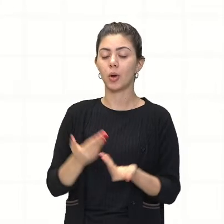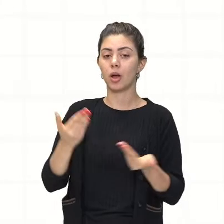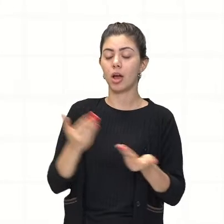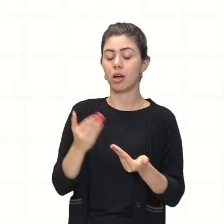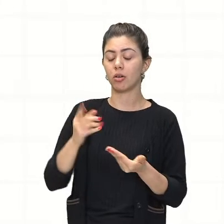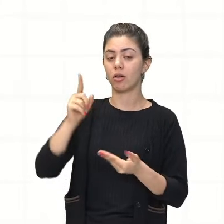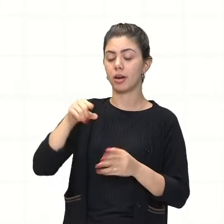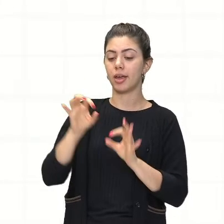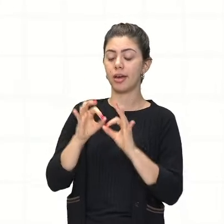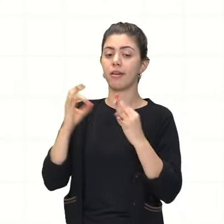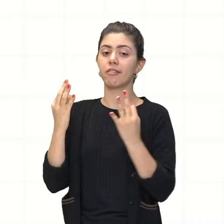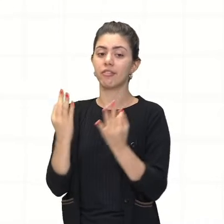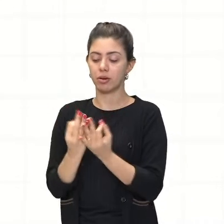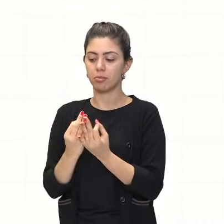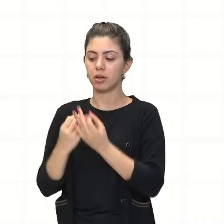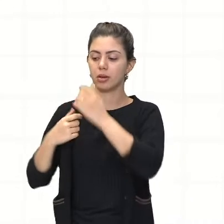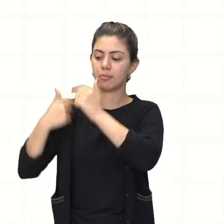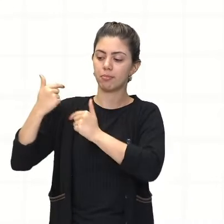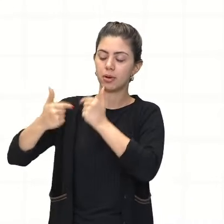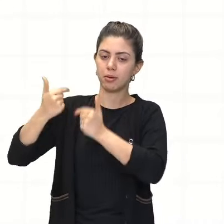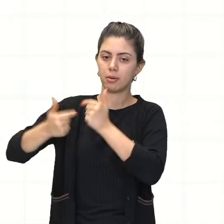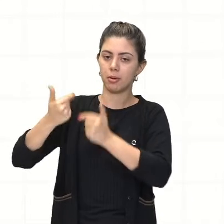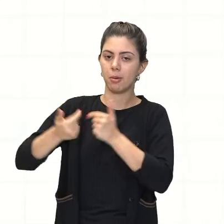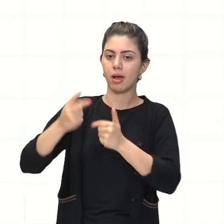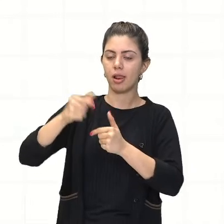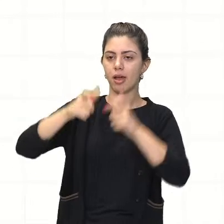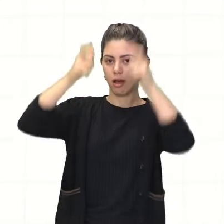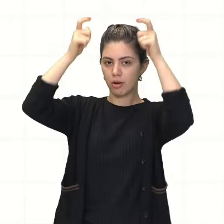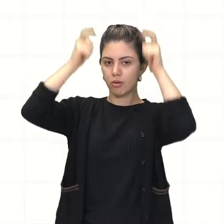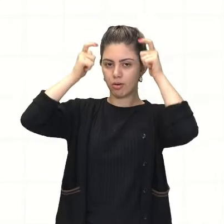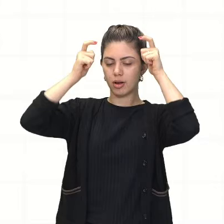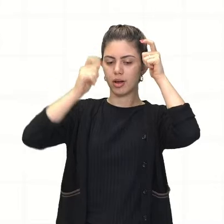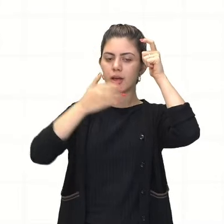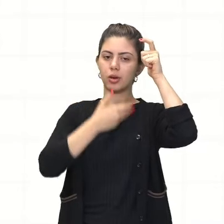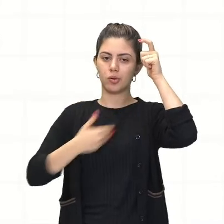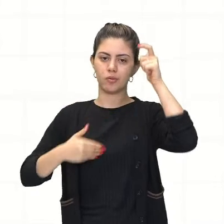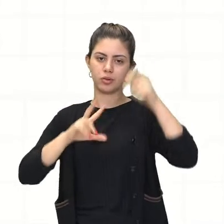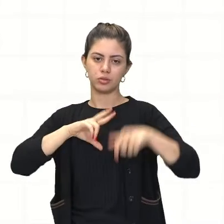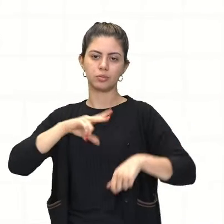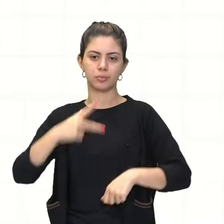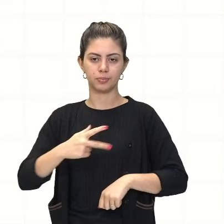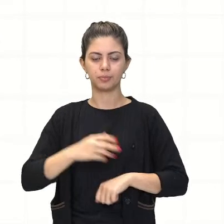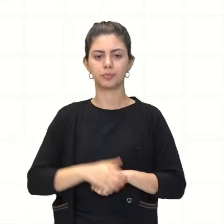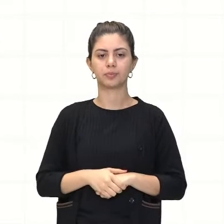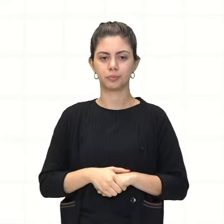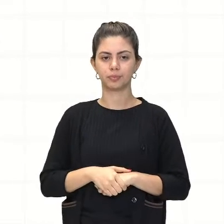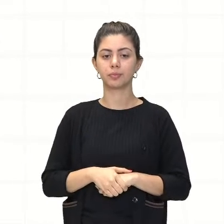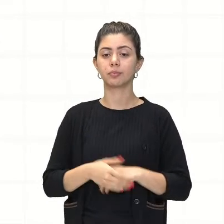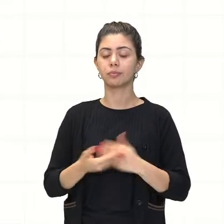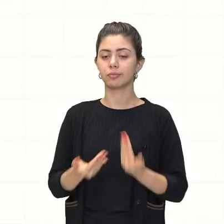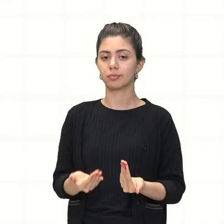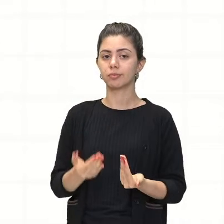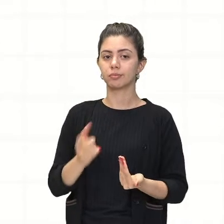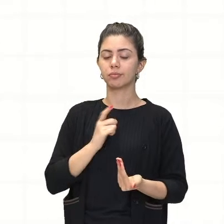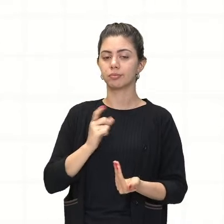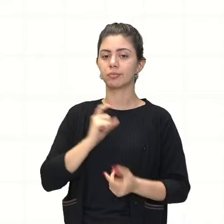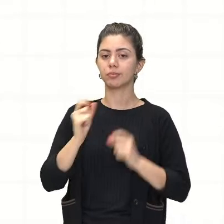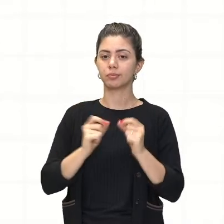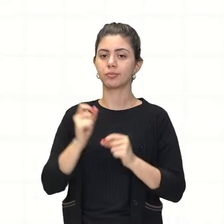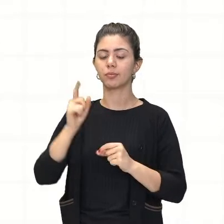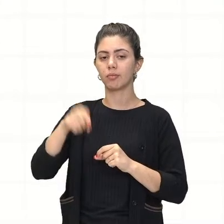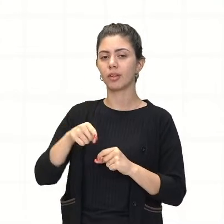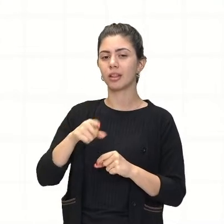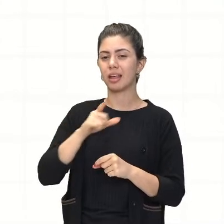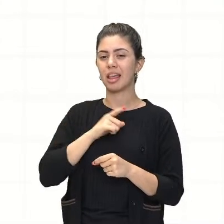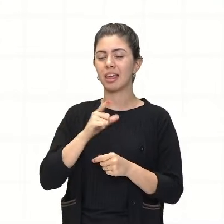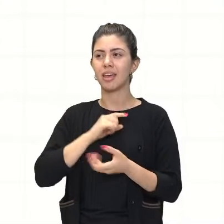de Borgonha no trono de Portugal, no trono do reino português. Essa dinastia, ela vai trazer uns